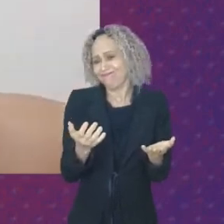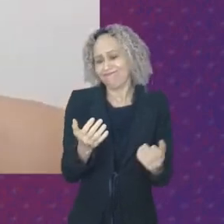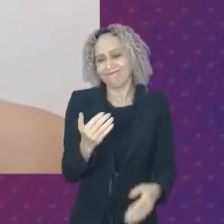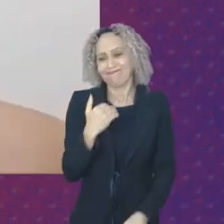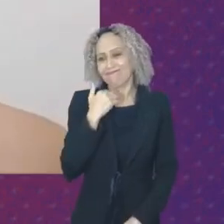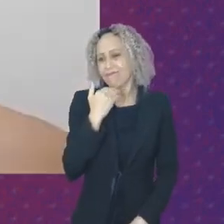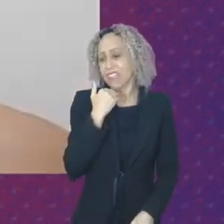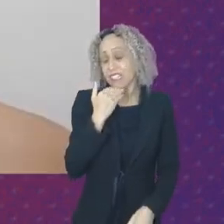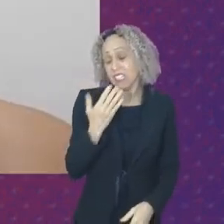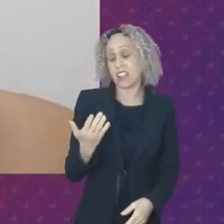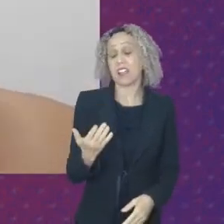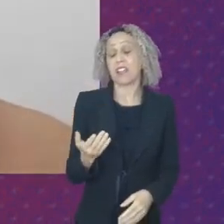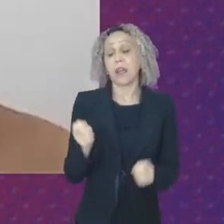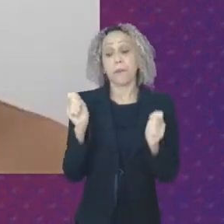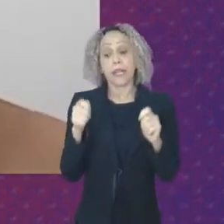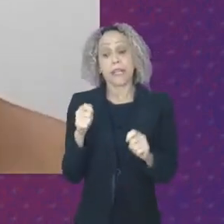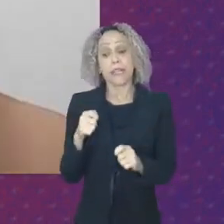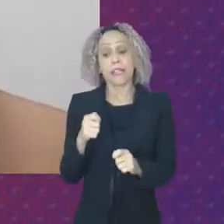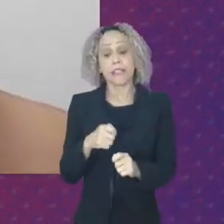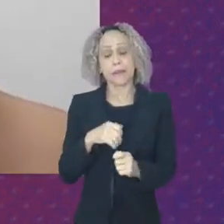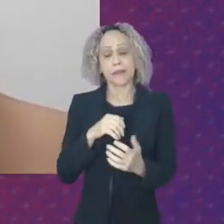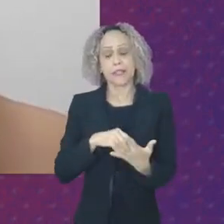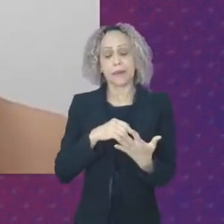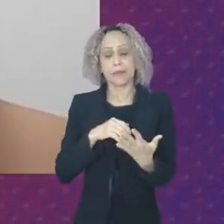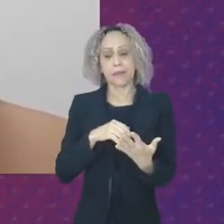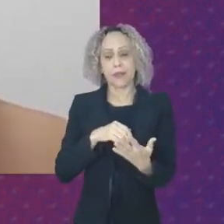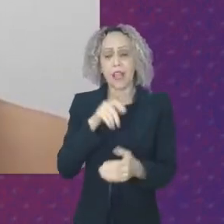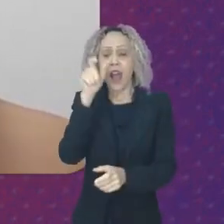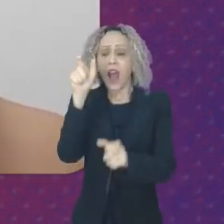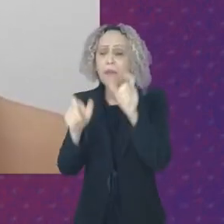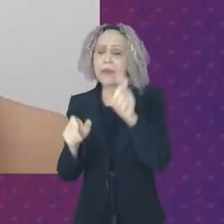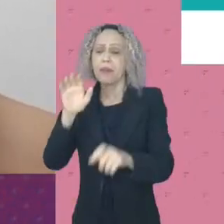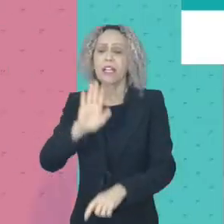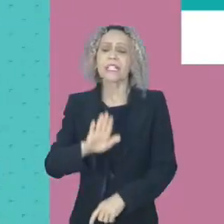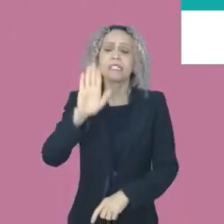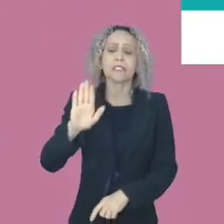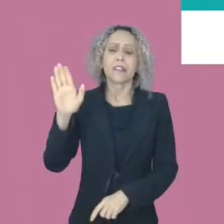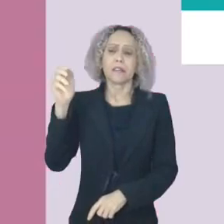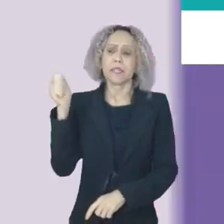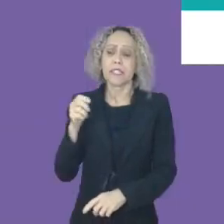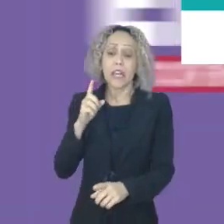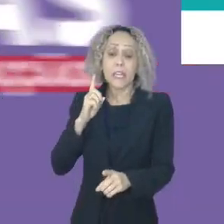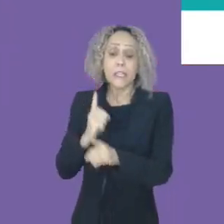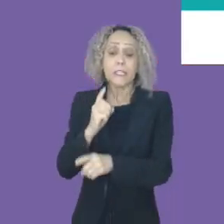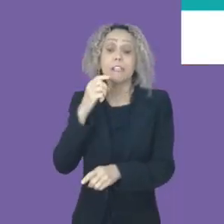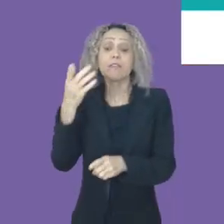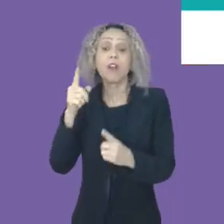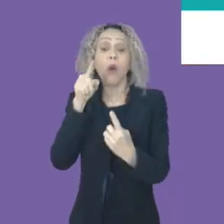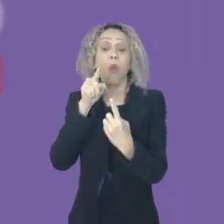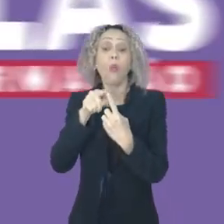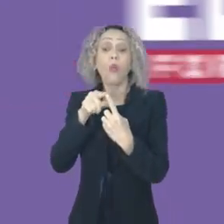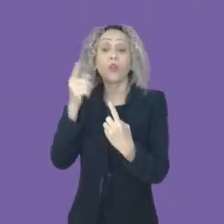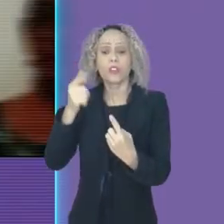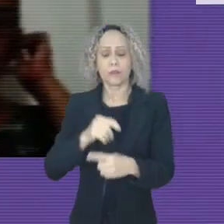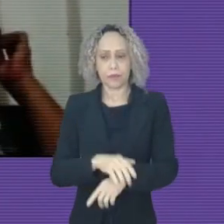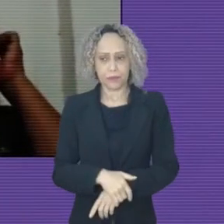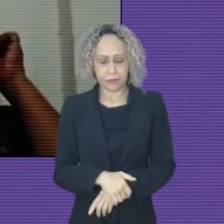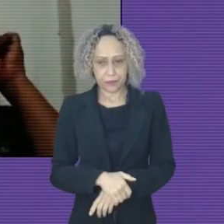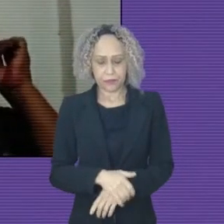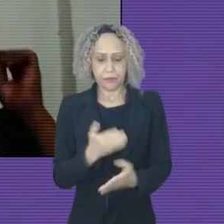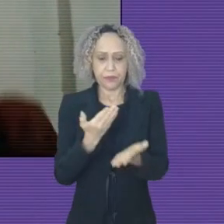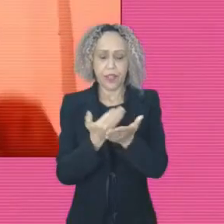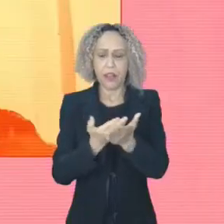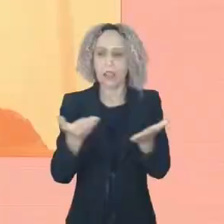sua estrutura base para o início de um processo eleitoral. Na aula de hoje, Tati